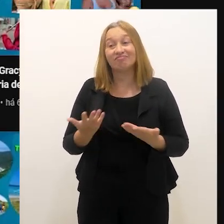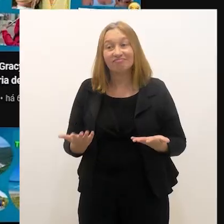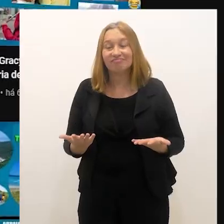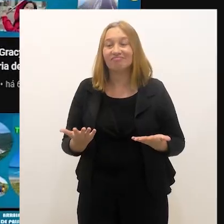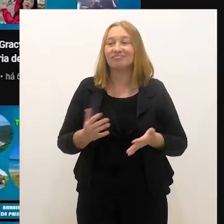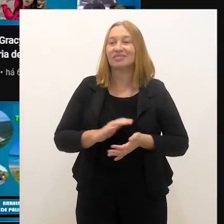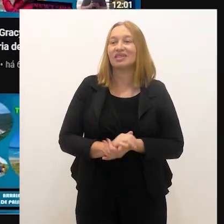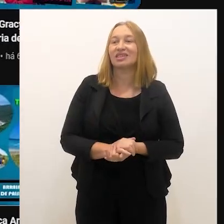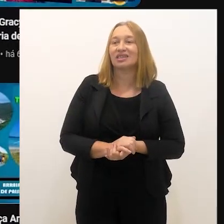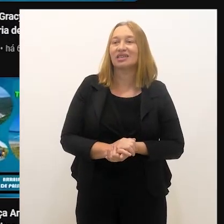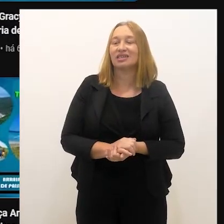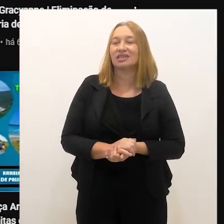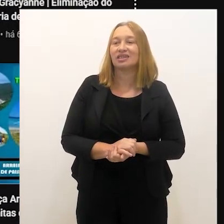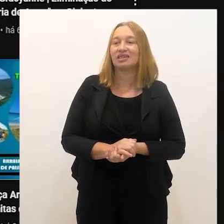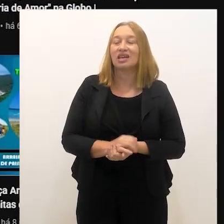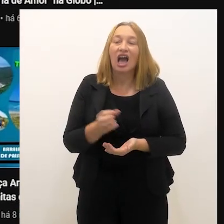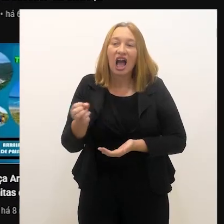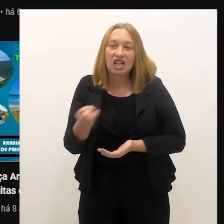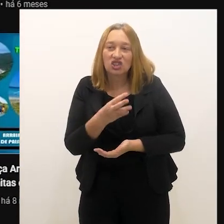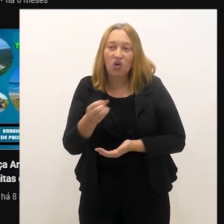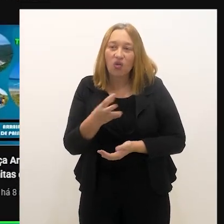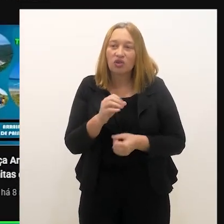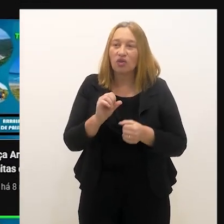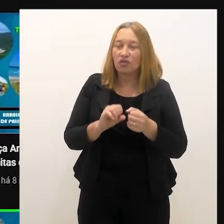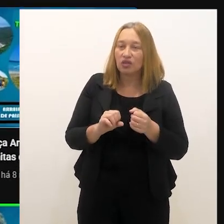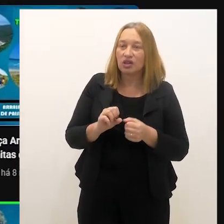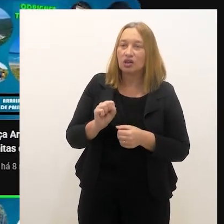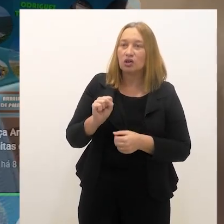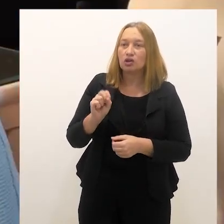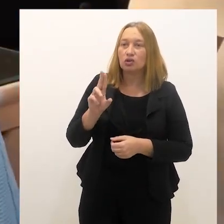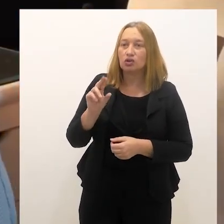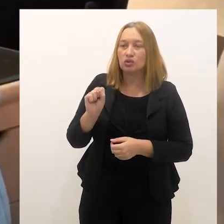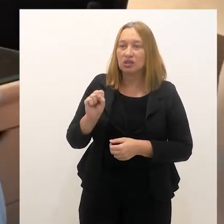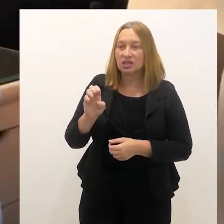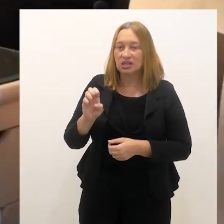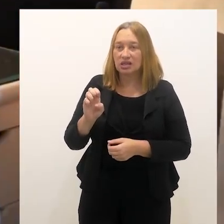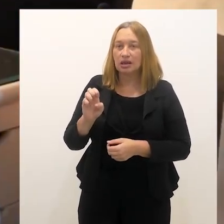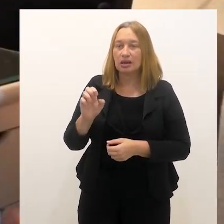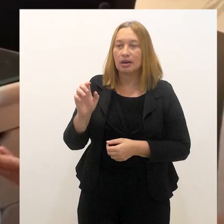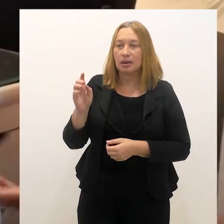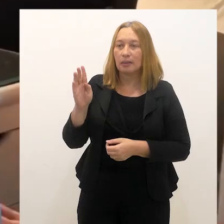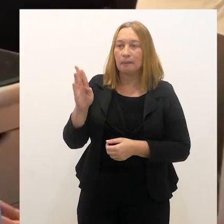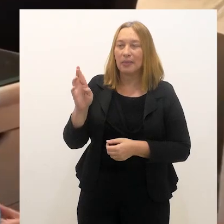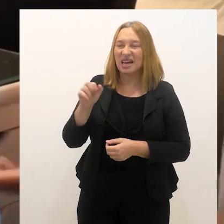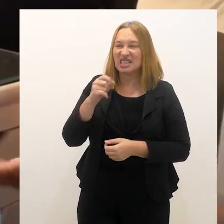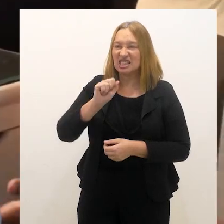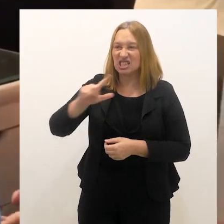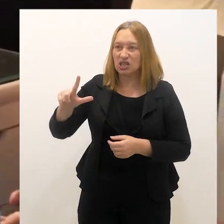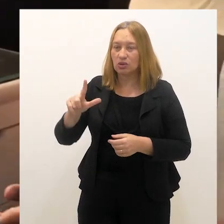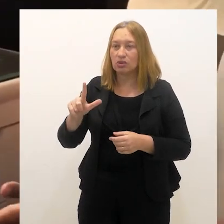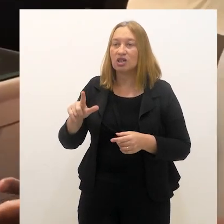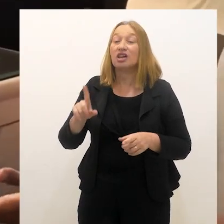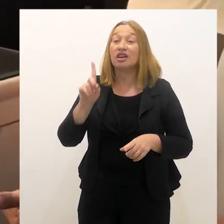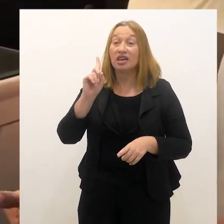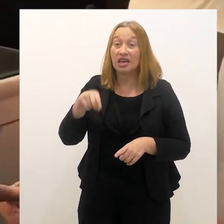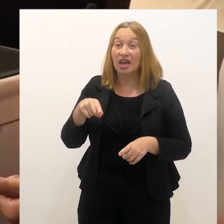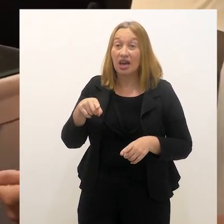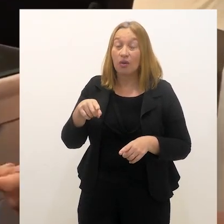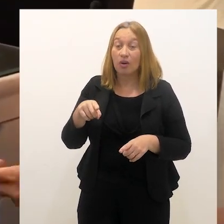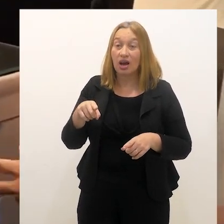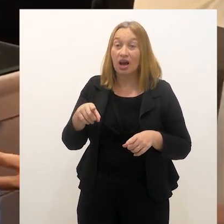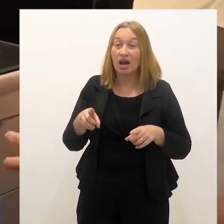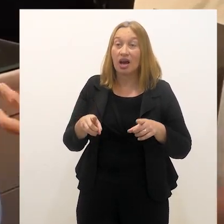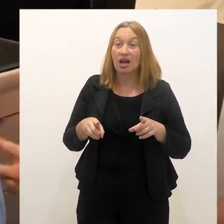E aí, assim, a mais recente que eu fiz, né, foi com a Suzy Brasil, que é uma drag queen,